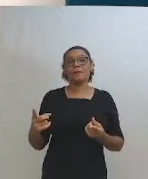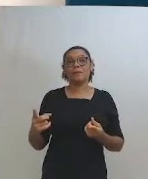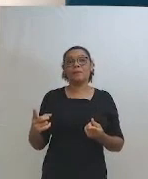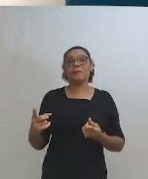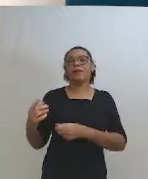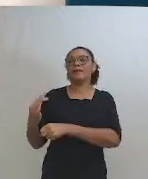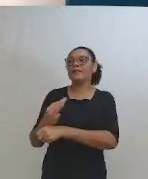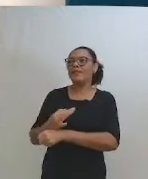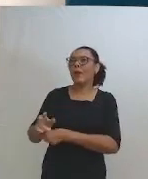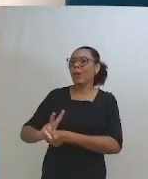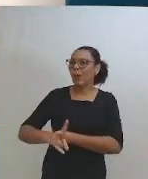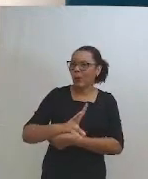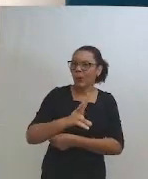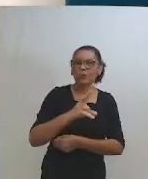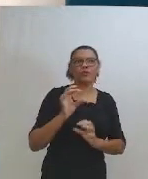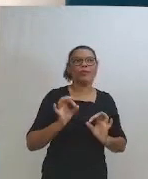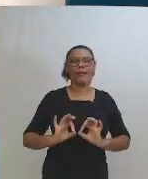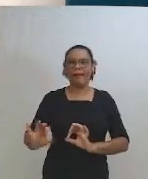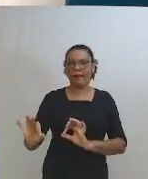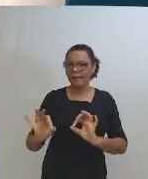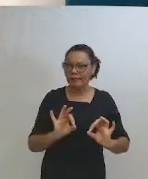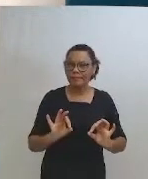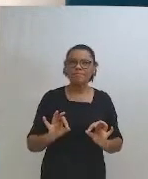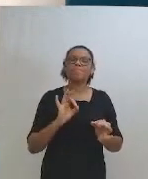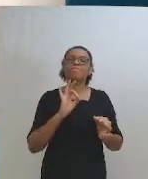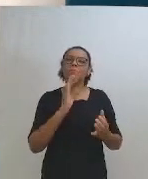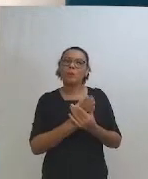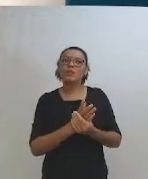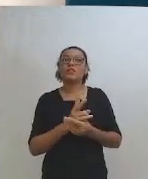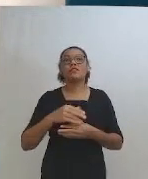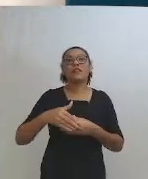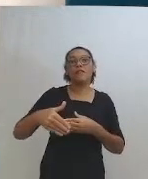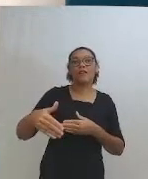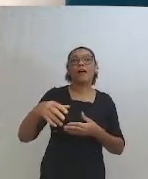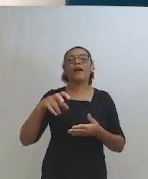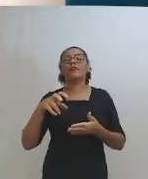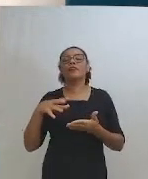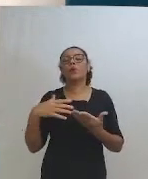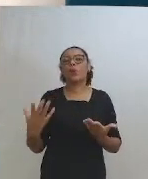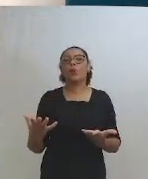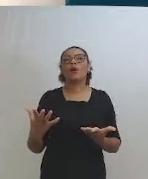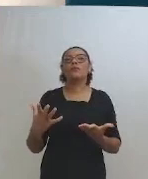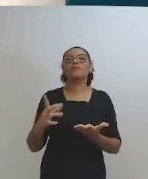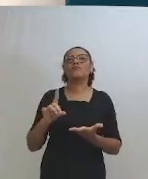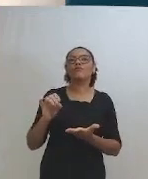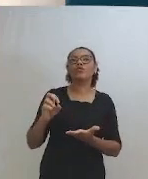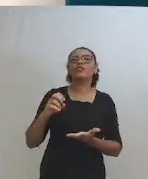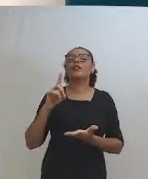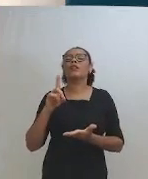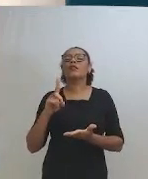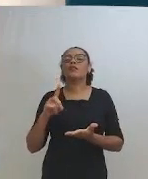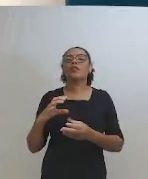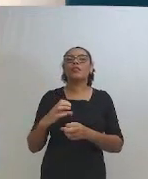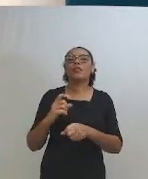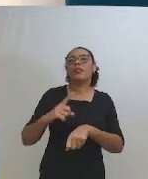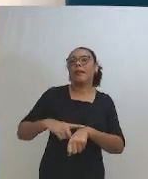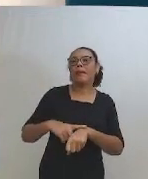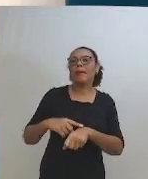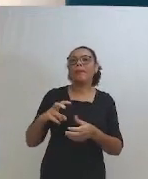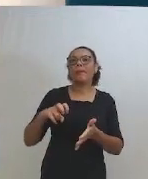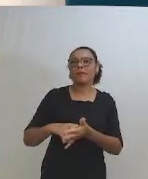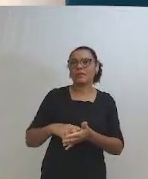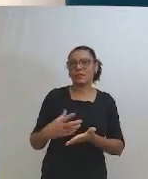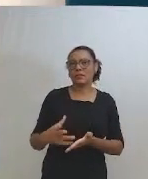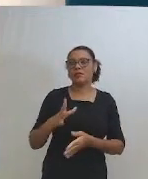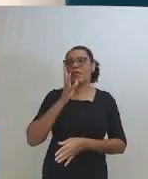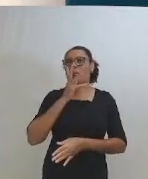qualquer indicativo de que vai ser sentenciado. Tais fatos, por si só, já evidenciam essa demora irrazoável e geram,